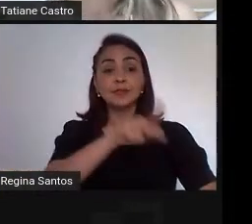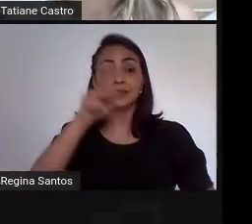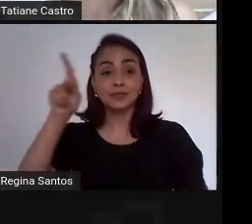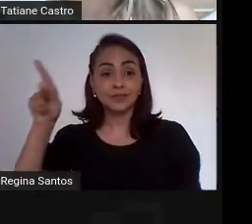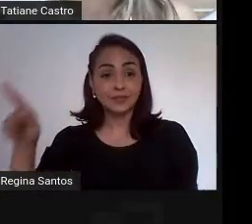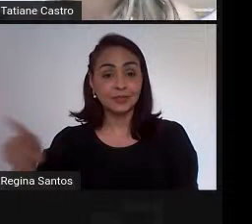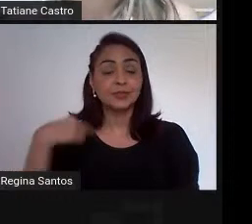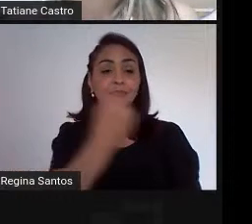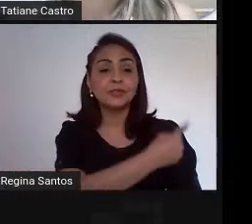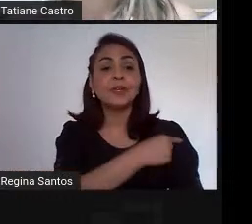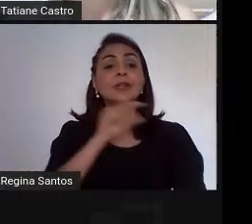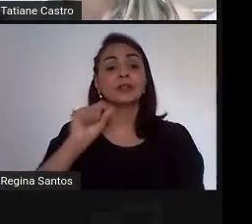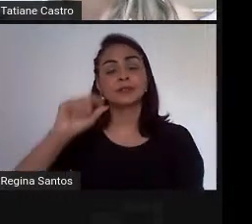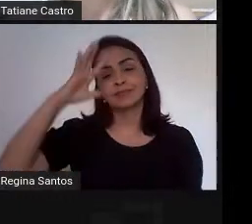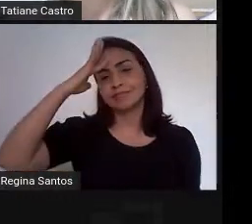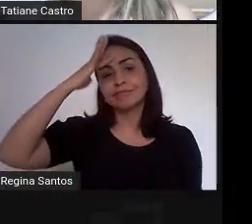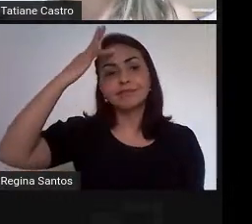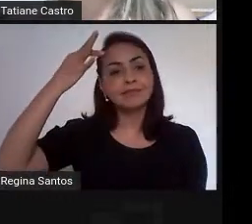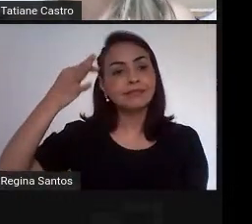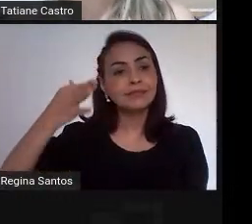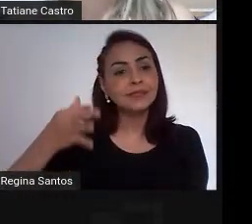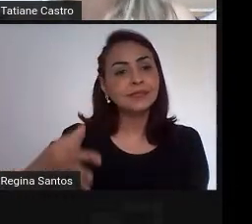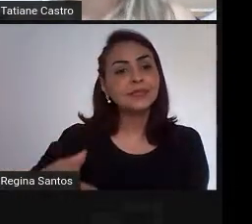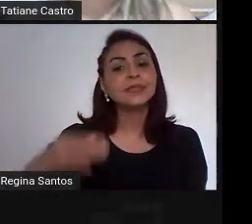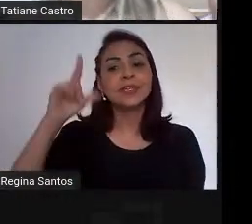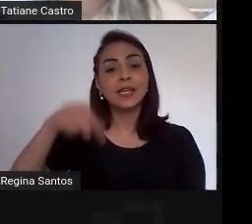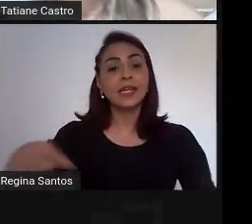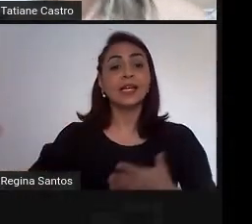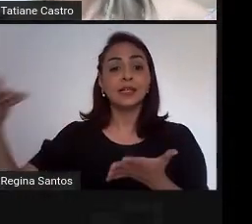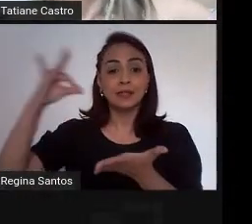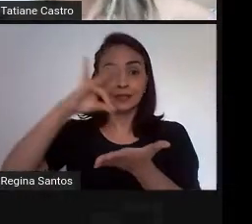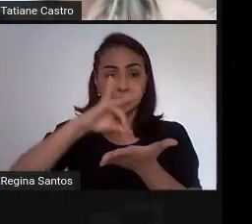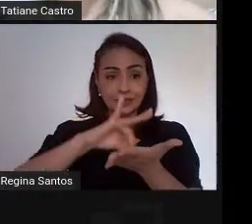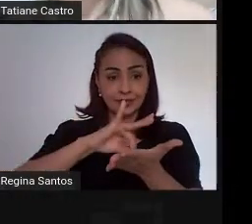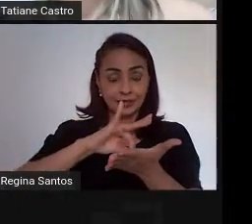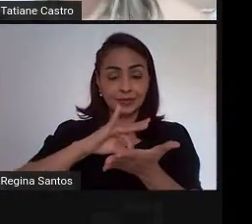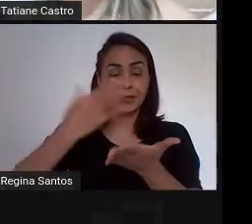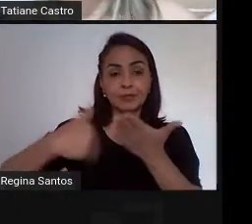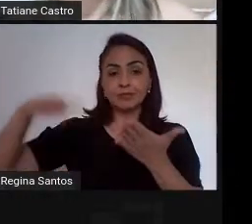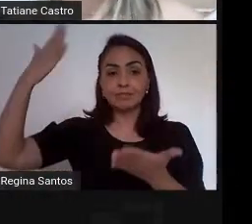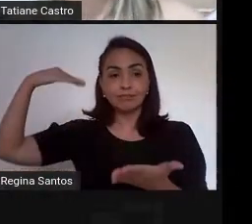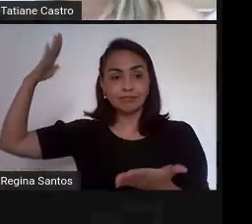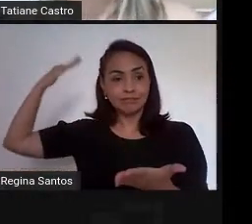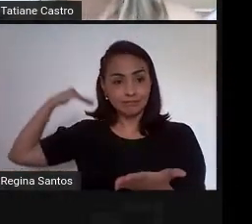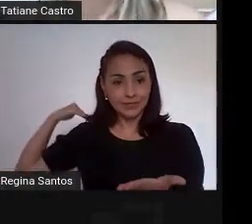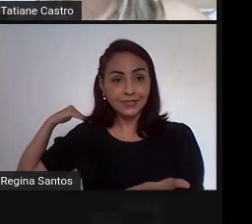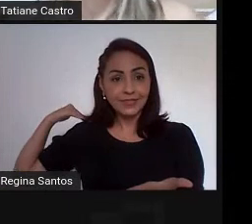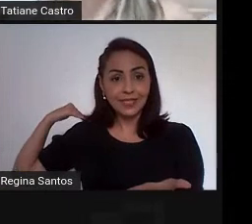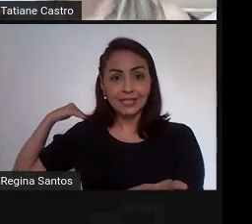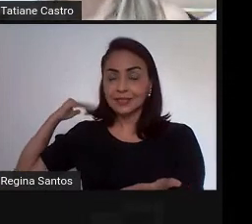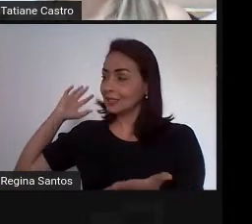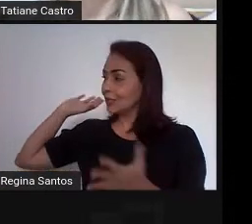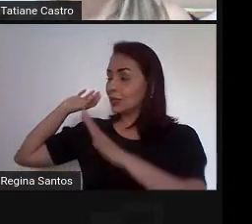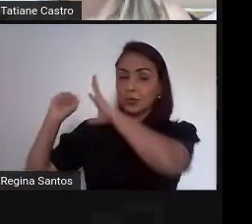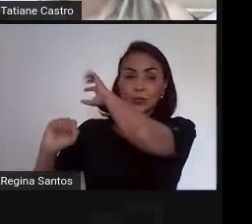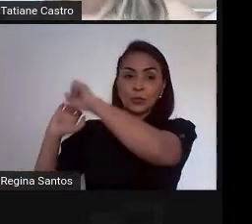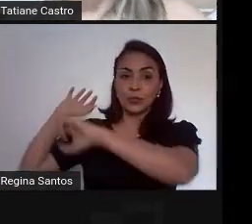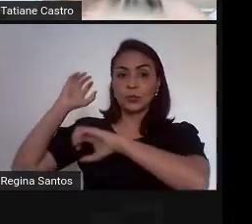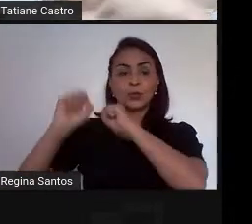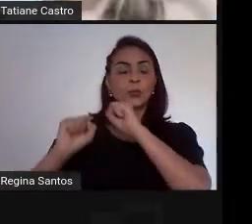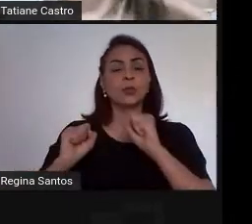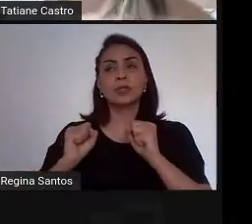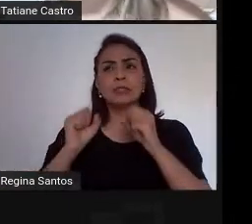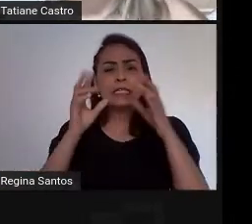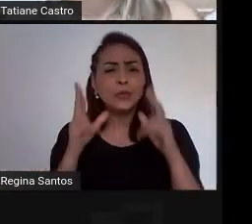compreendemos que essa memória, ela é uma atualização do passado, né? O sujeito não volta ali para pegar as coisas tal qual como aconteceram,